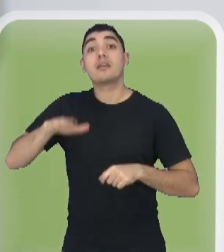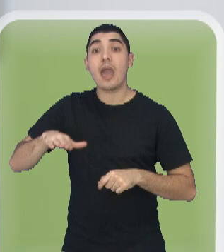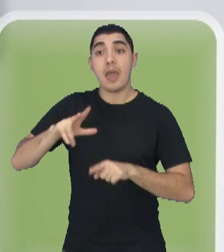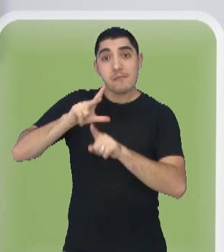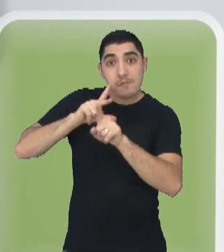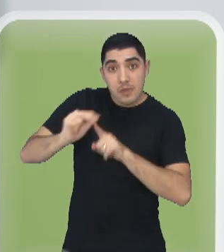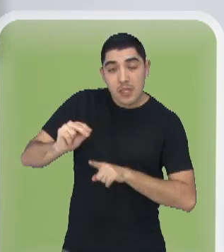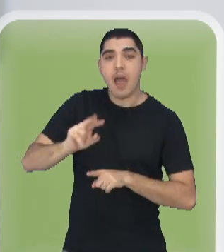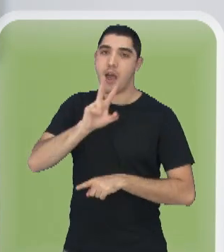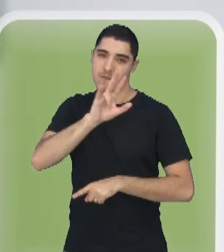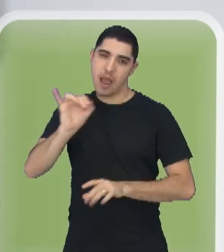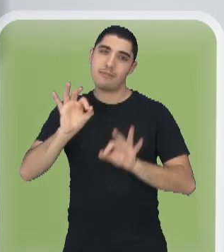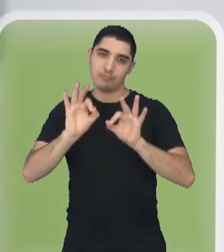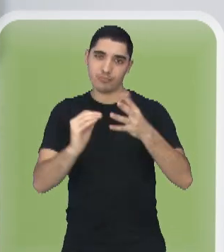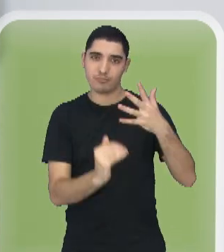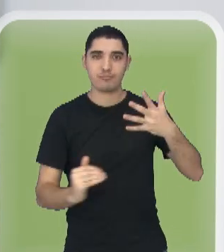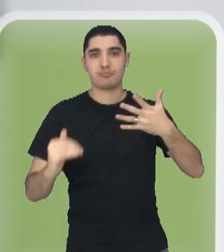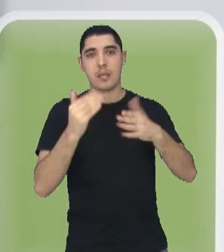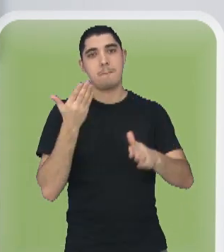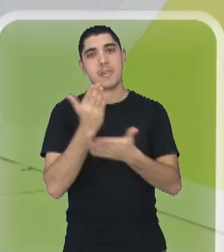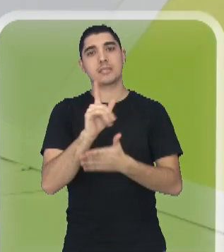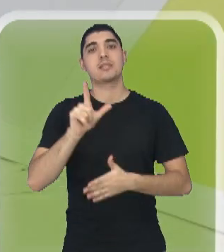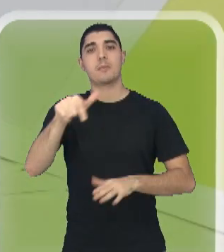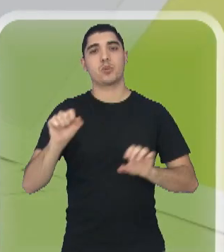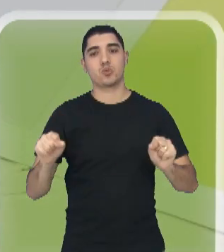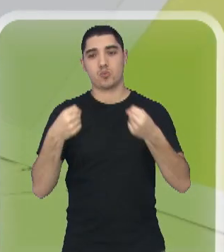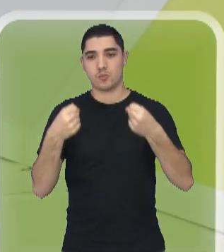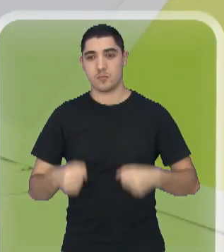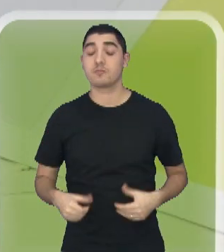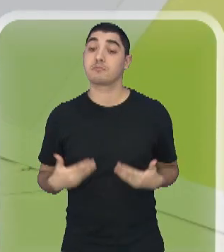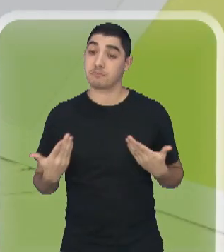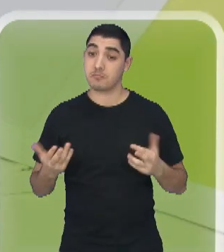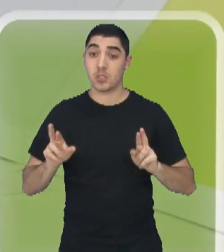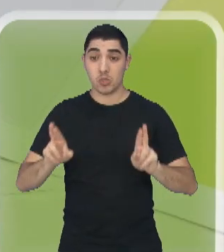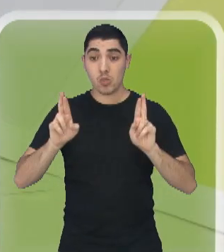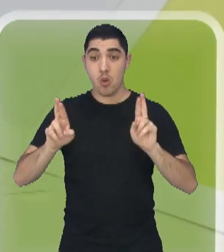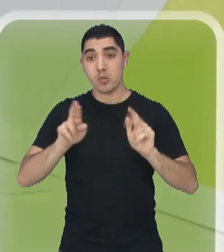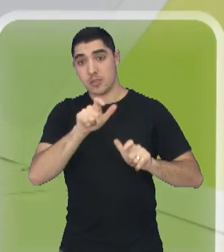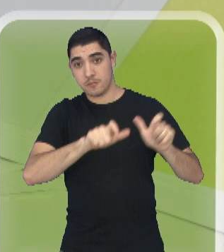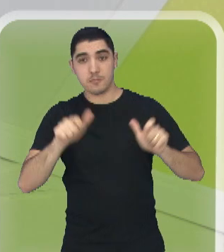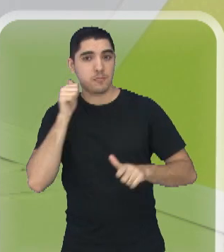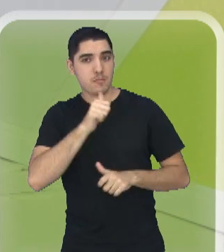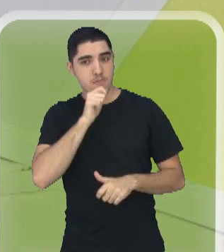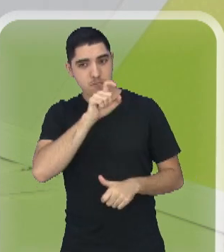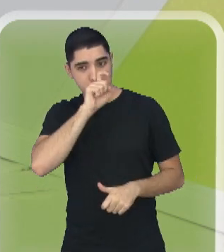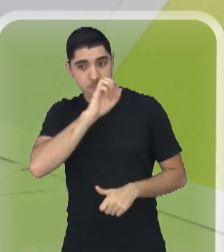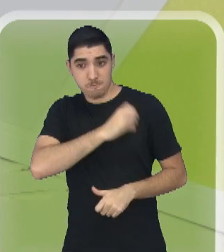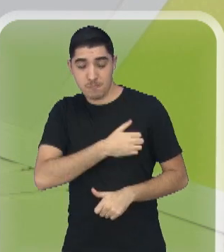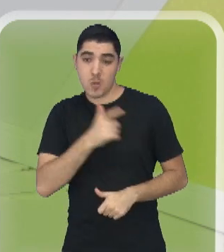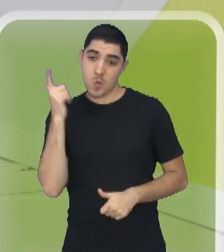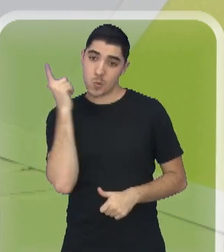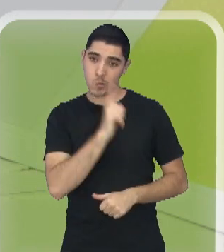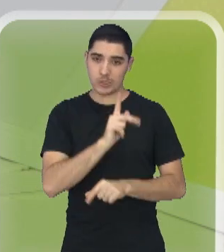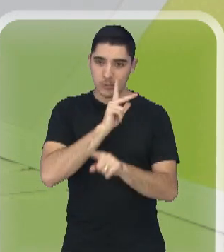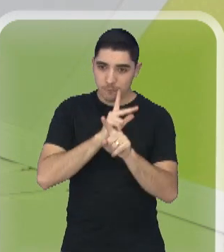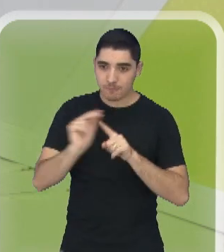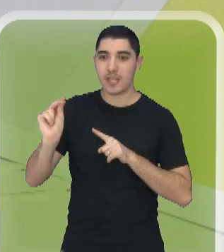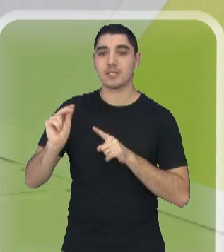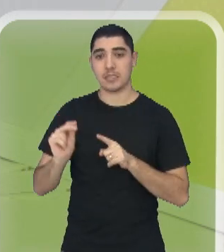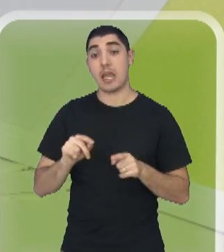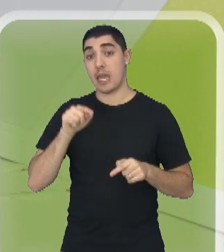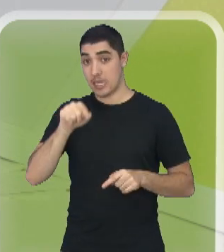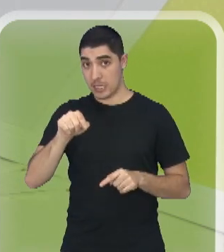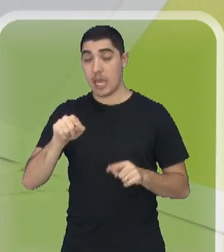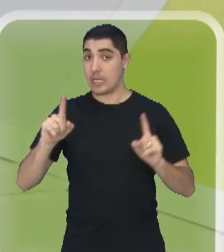muito provavelmente ficar com a vaga para a próxima fase. Pois é. Vamos torcer aí para as meninas de São José conseguir um bom resultado. É o